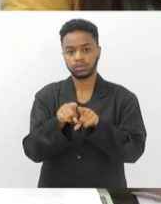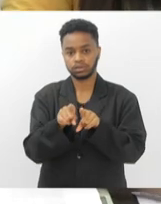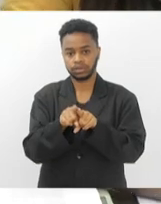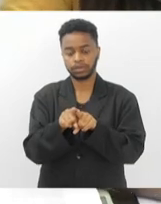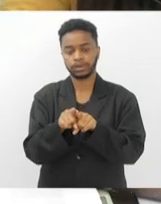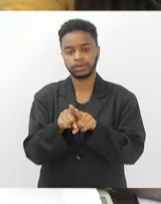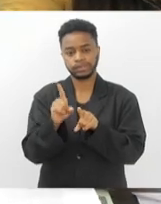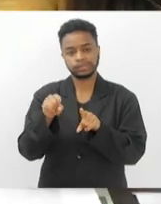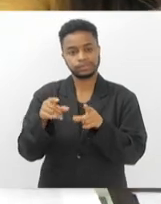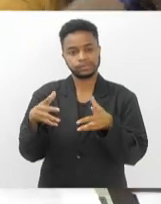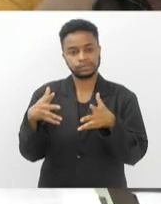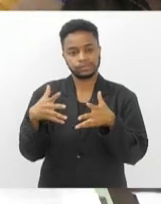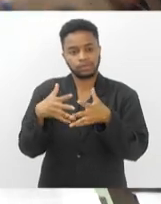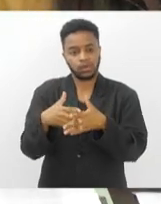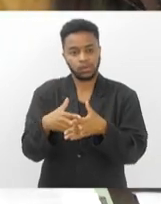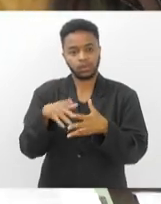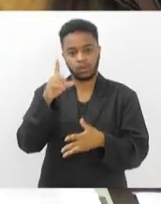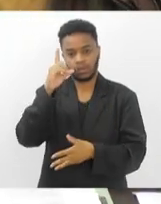complexidade do tema.